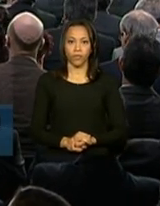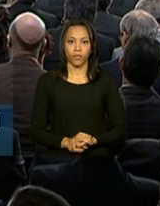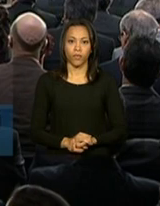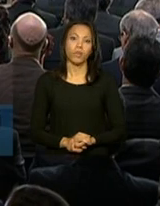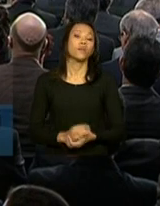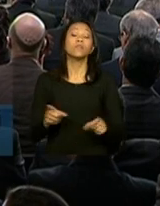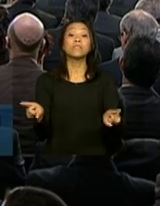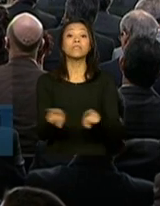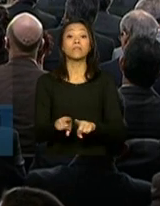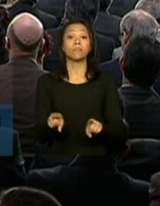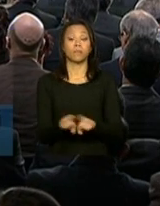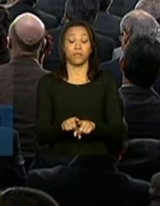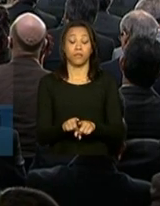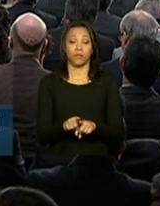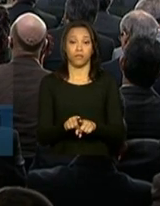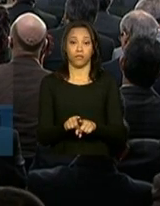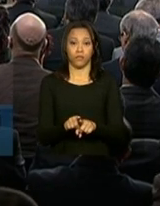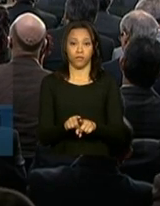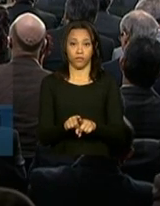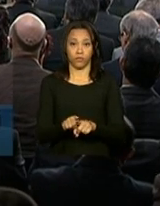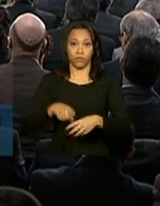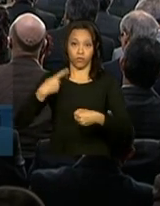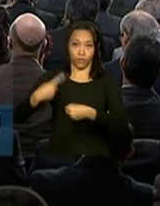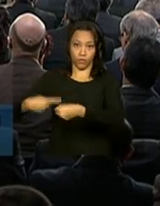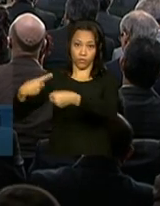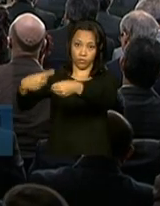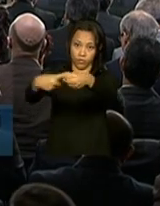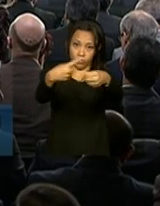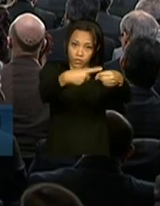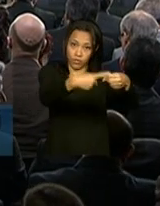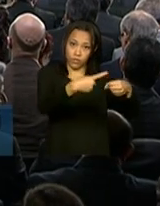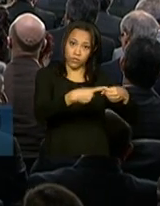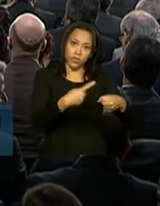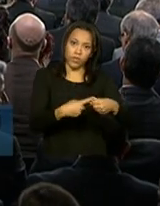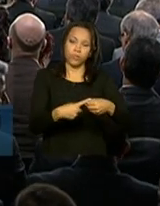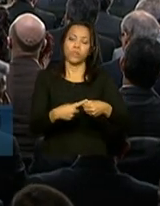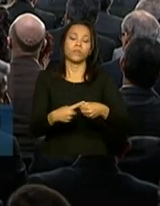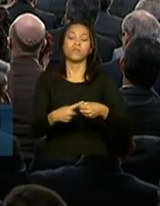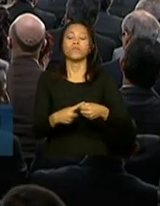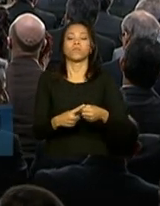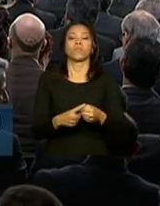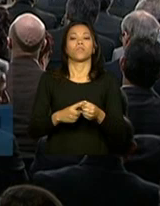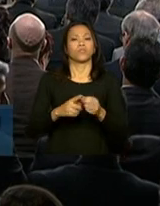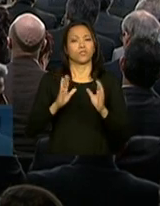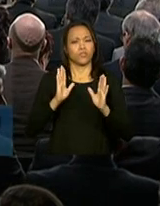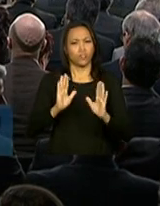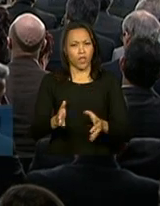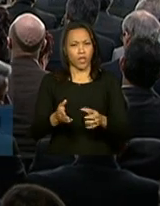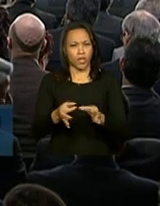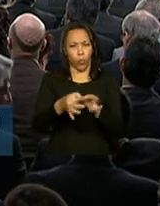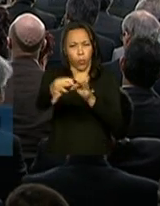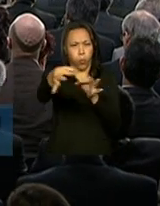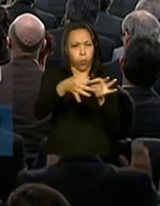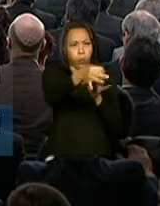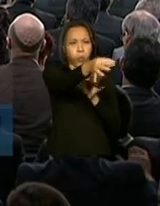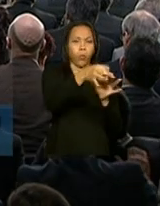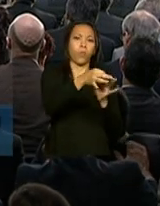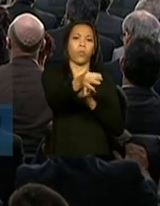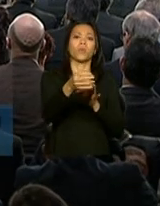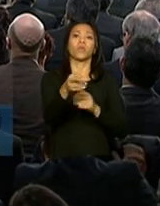nos municípios do interior, como foi dito aqui pelo prefeito de